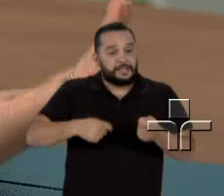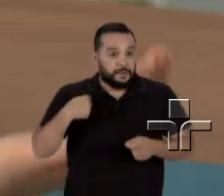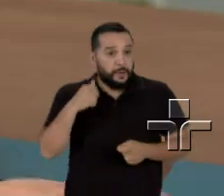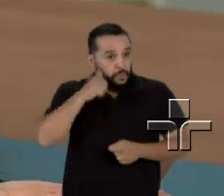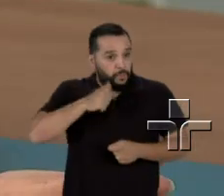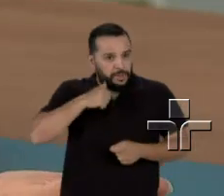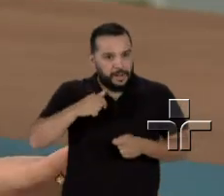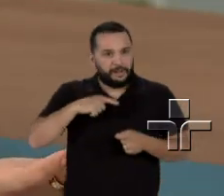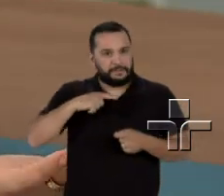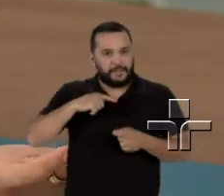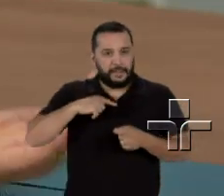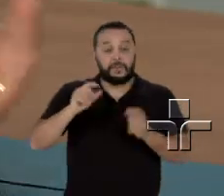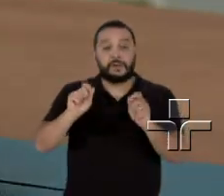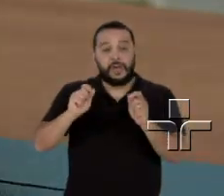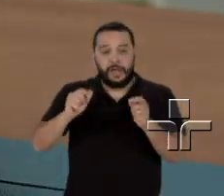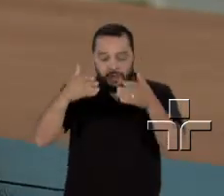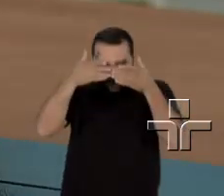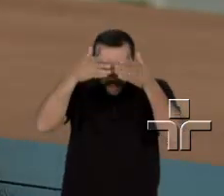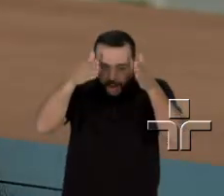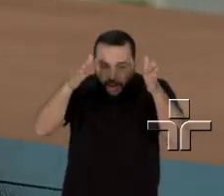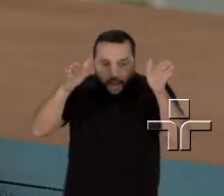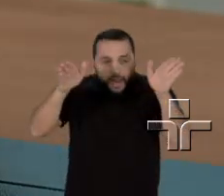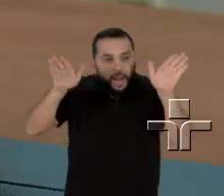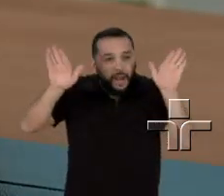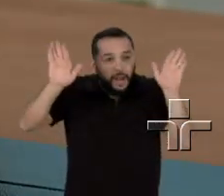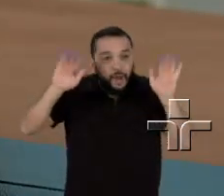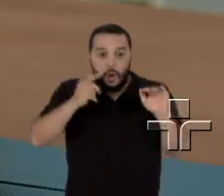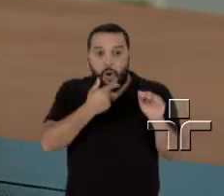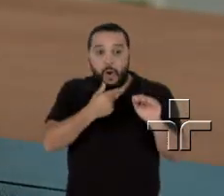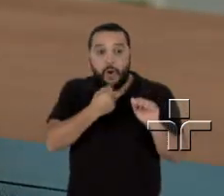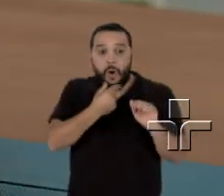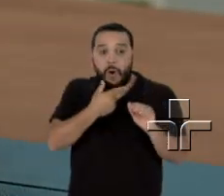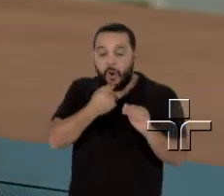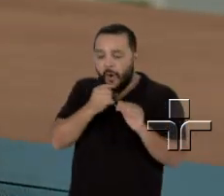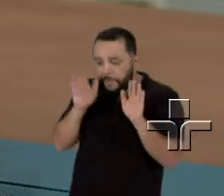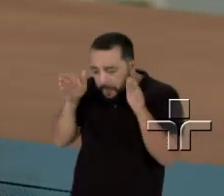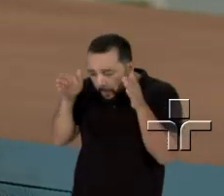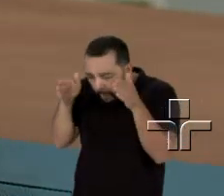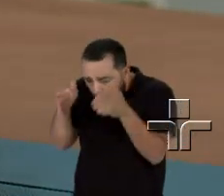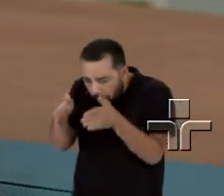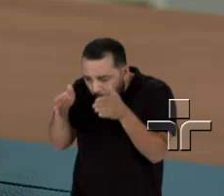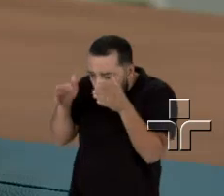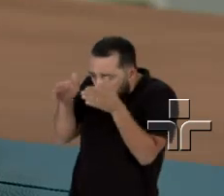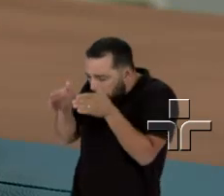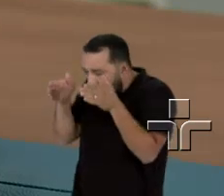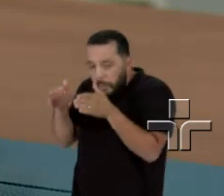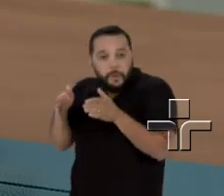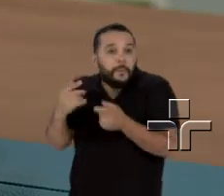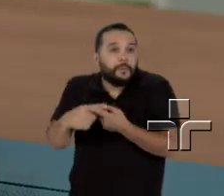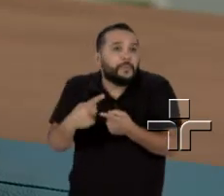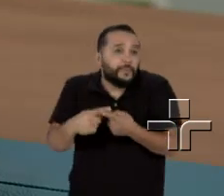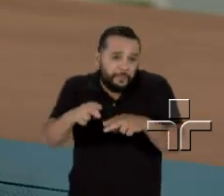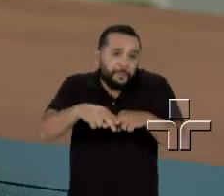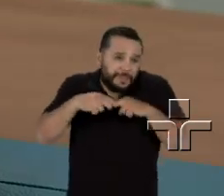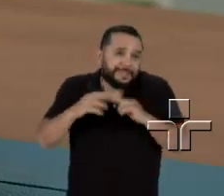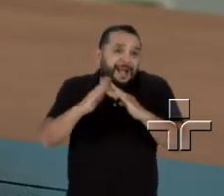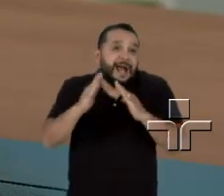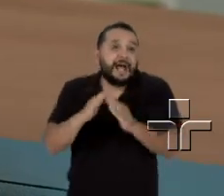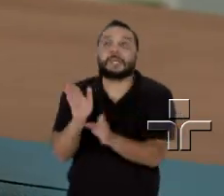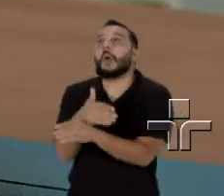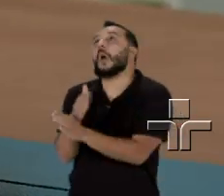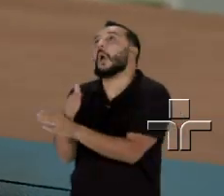das coisas né o homem tem aquela visão mais túnel assim sabe por isso que eles não acham nada em casa